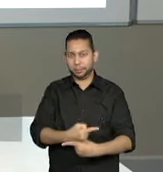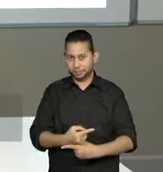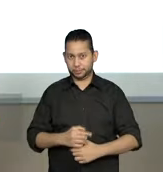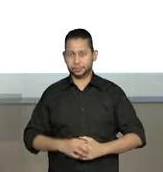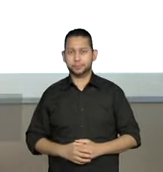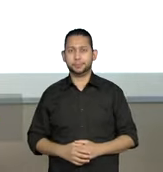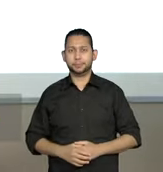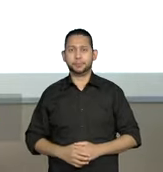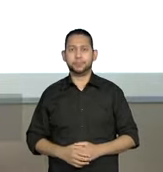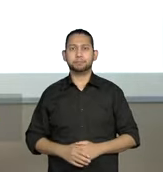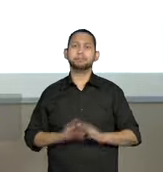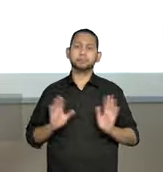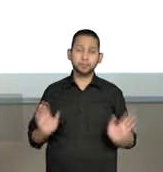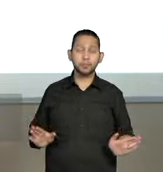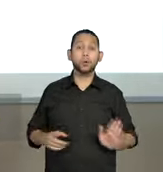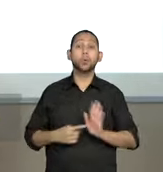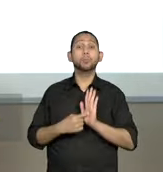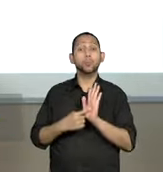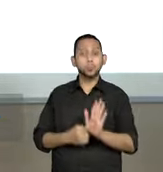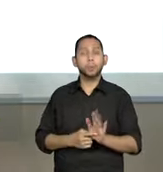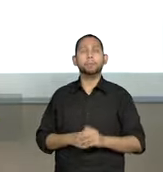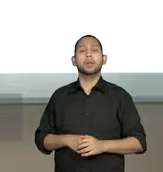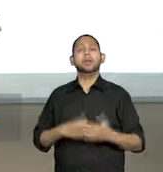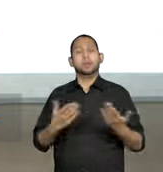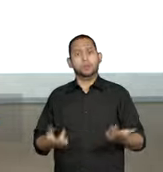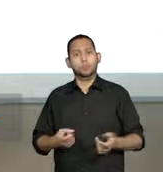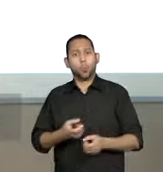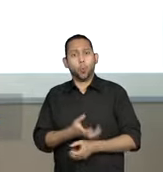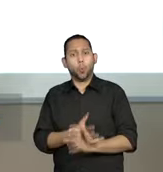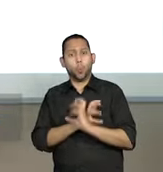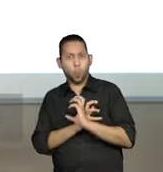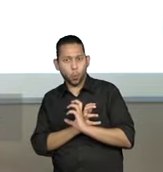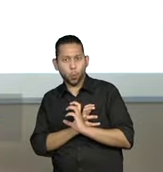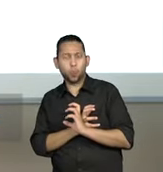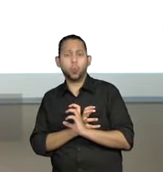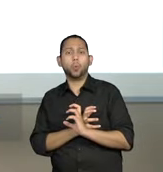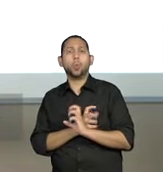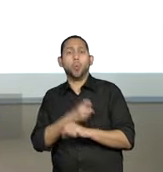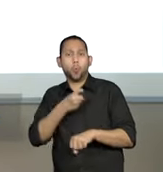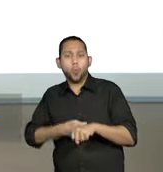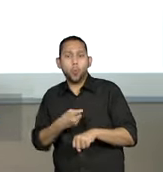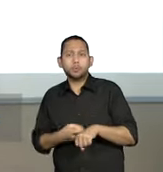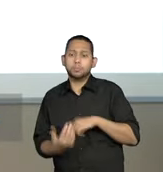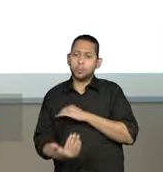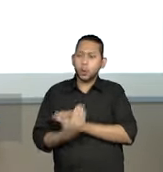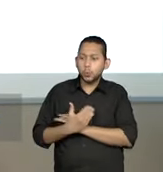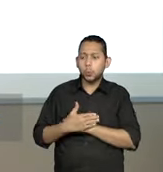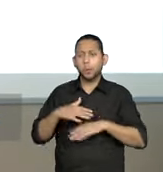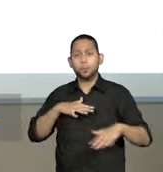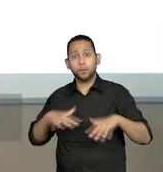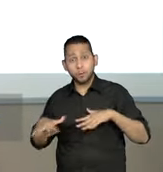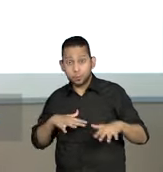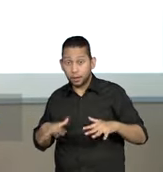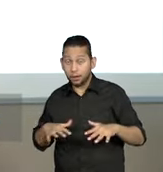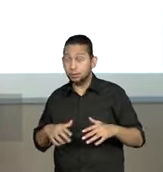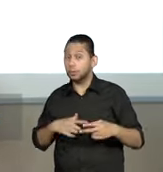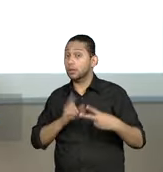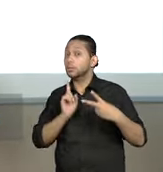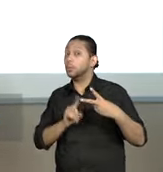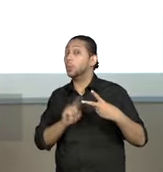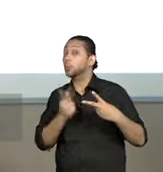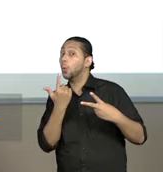simétrico. Além de permitir o movimento, esses ossos têm outra